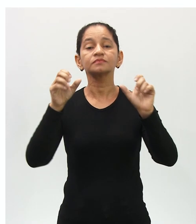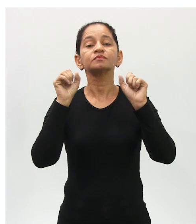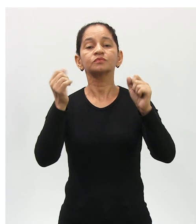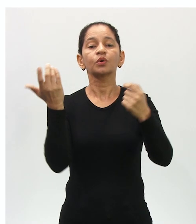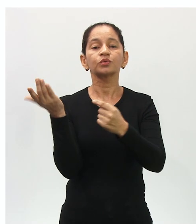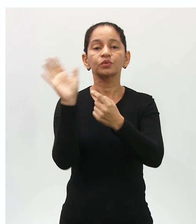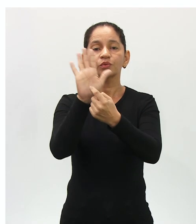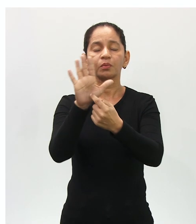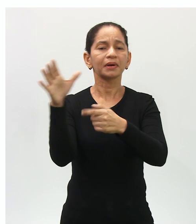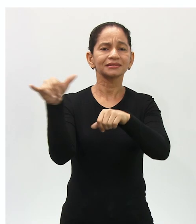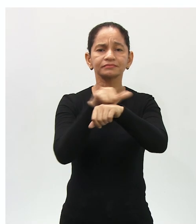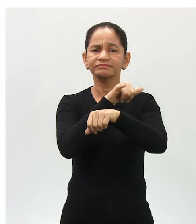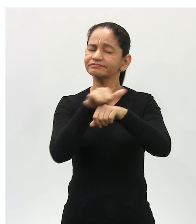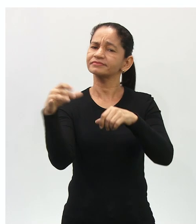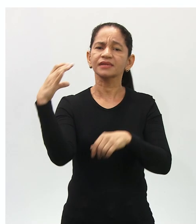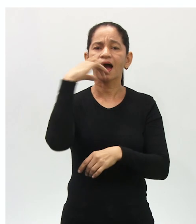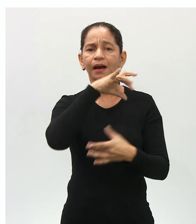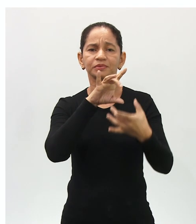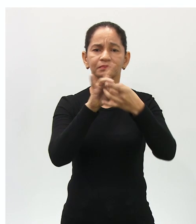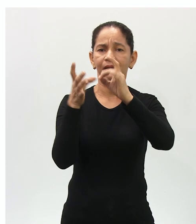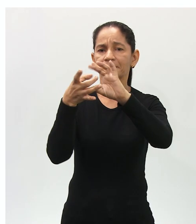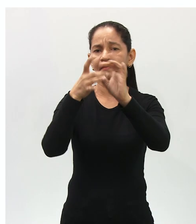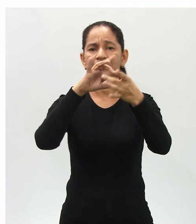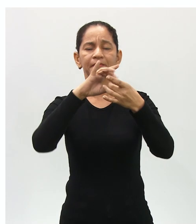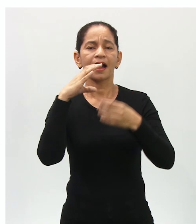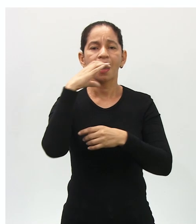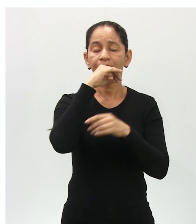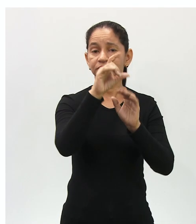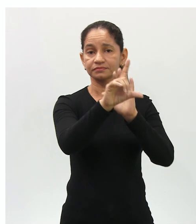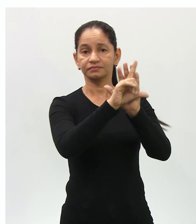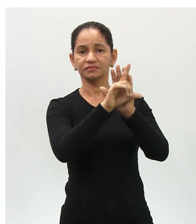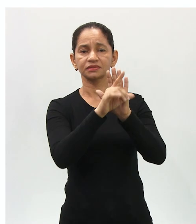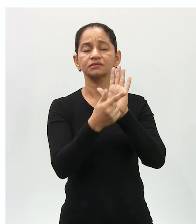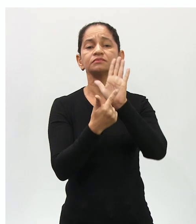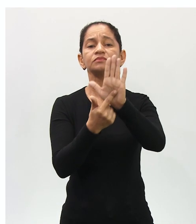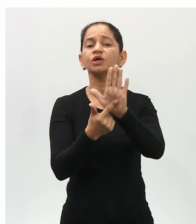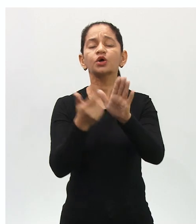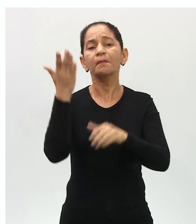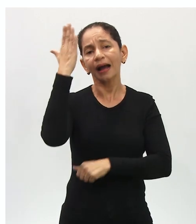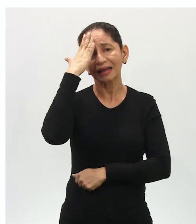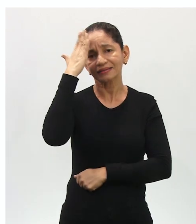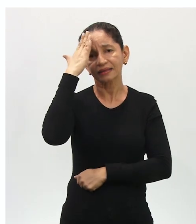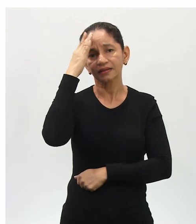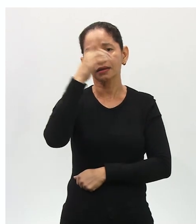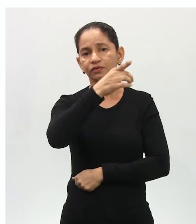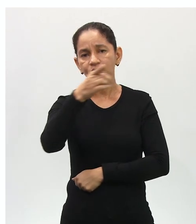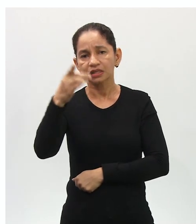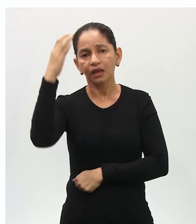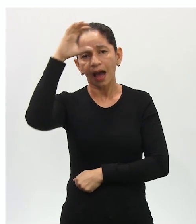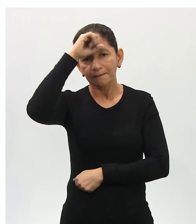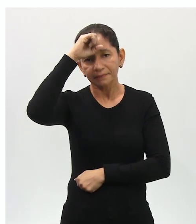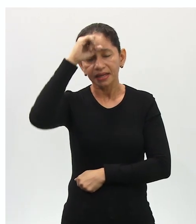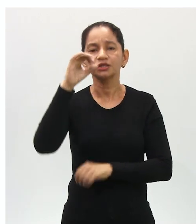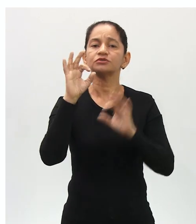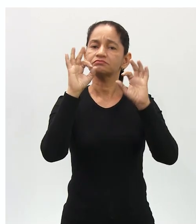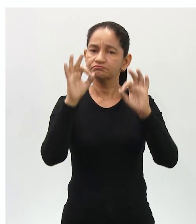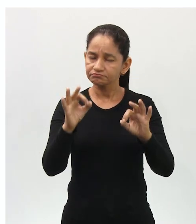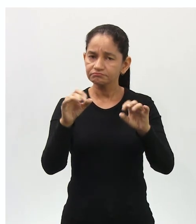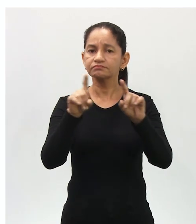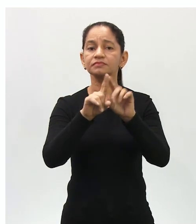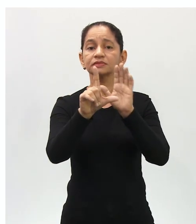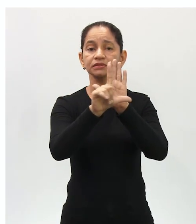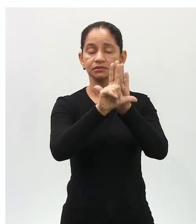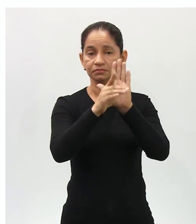Mas o processo ele é dinâmico e a sua representação é apenas para fins didáticos. E para fins didáticos, o